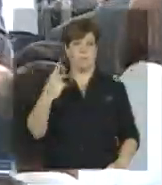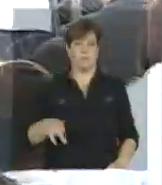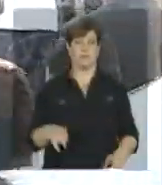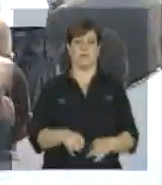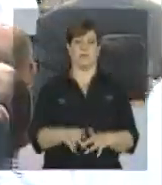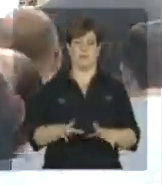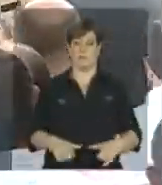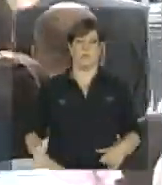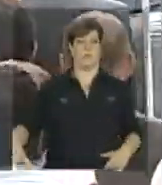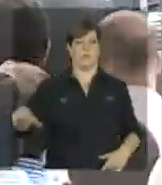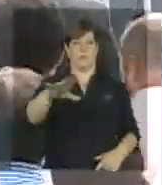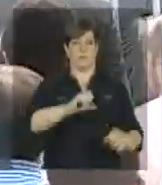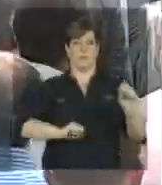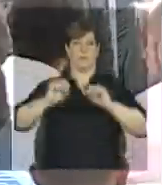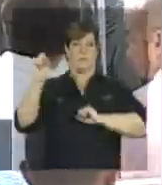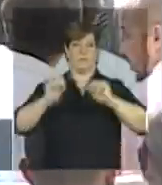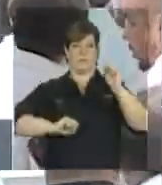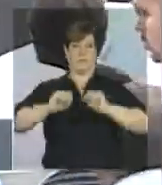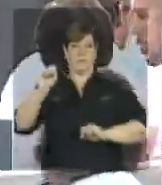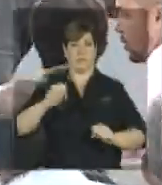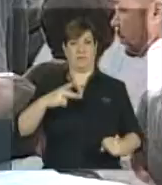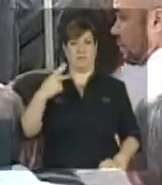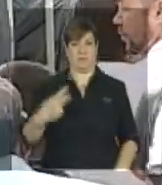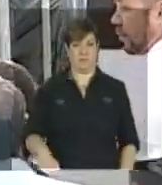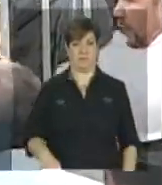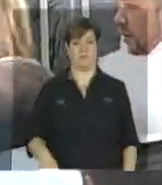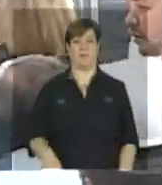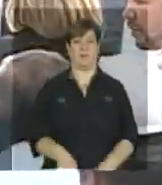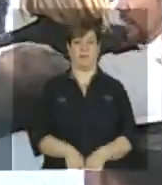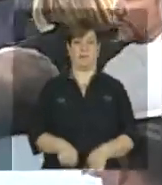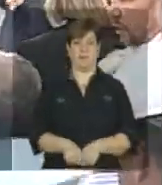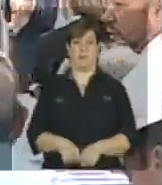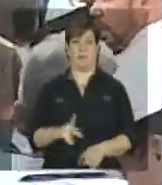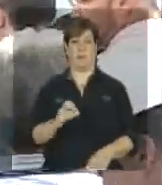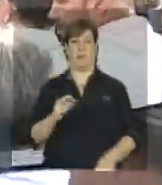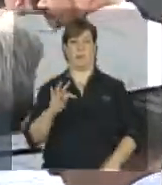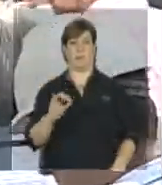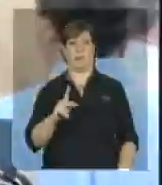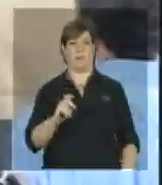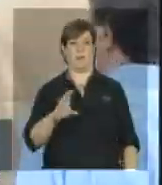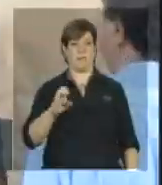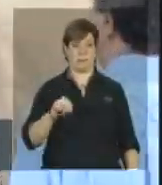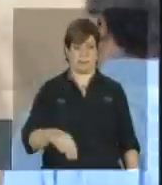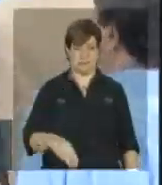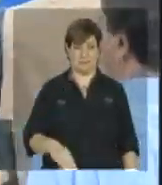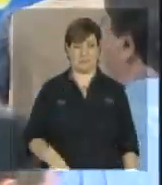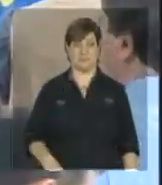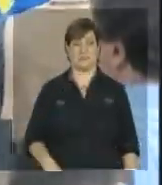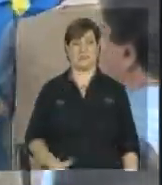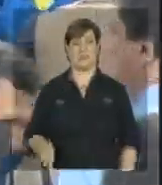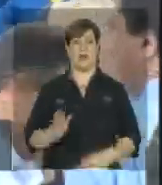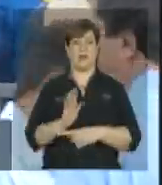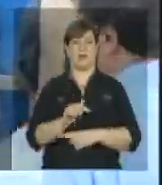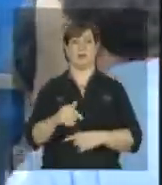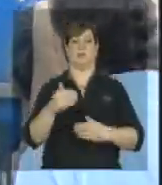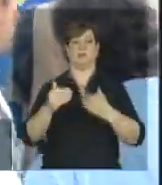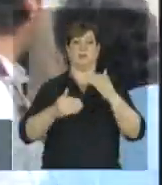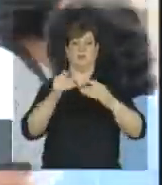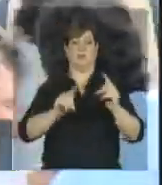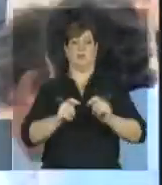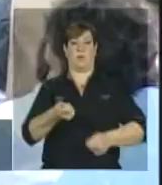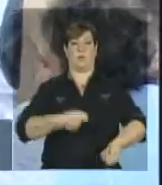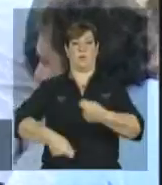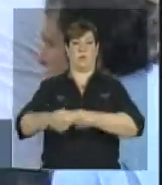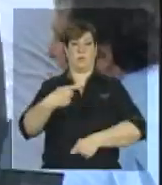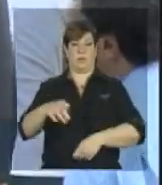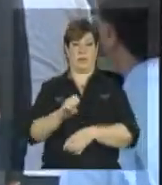o complexo industrial e portuário de Pecém, ajudando aí no desenvolvimento econômico